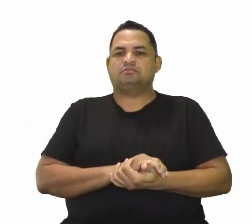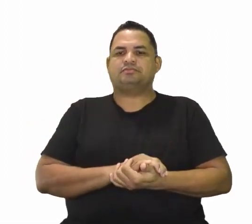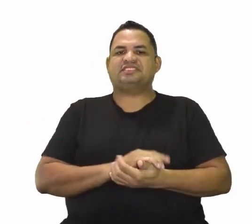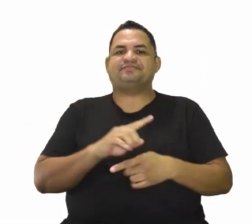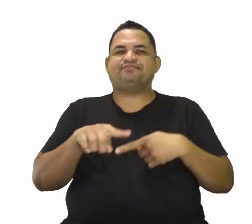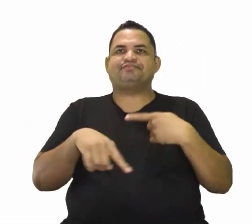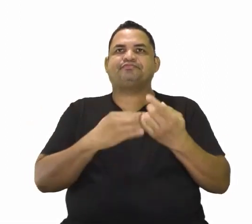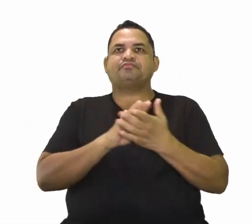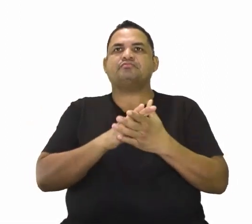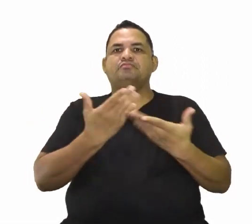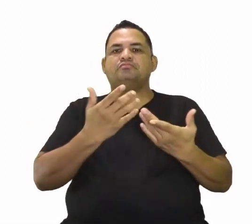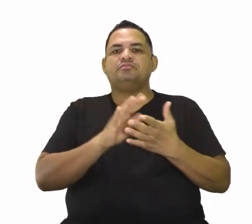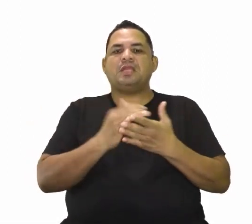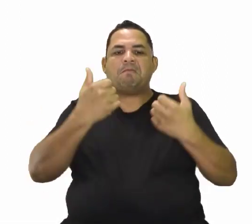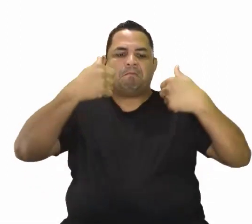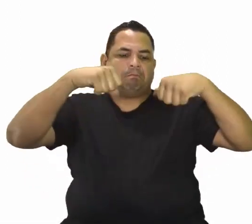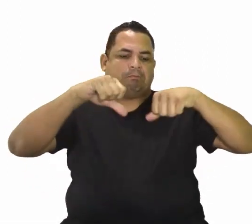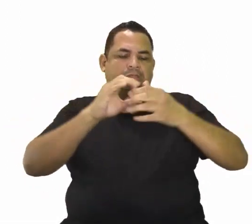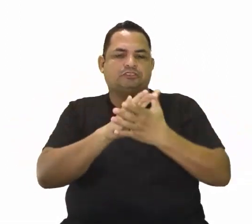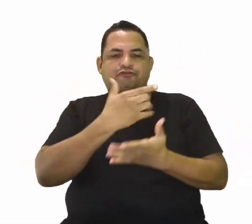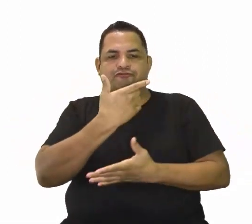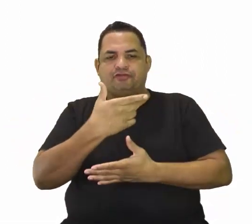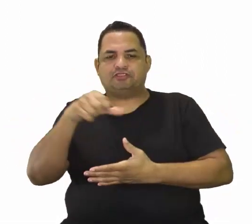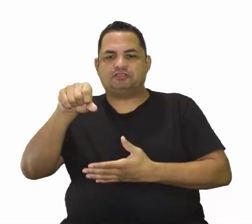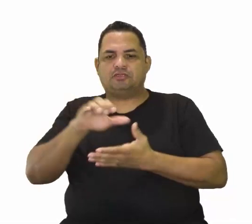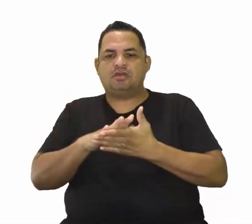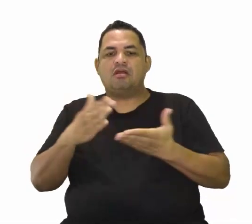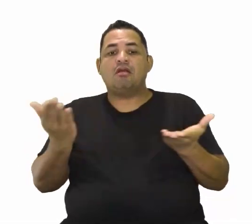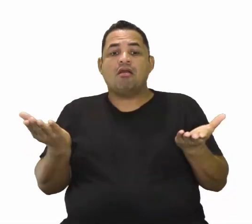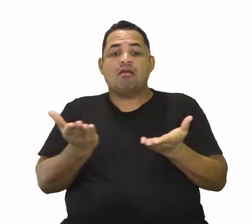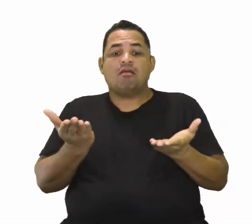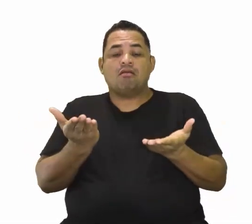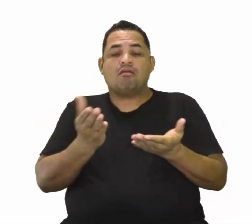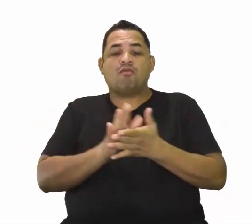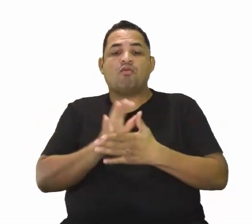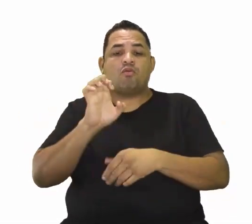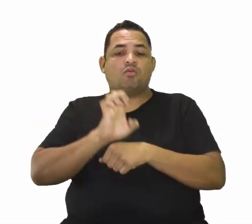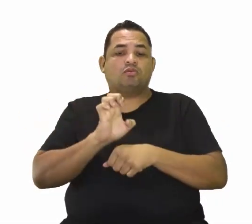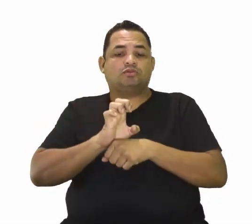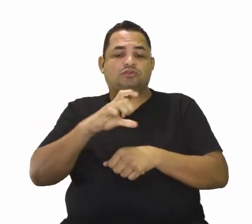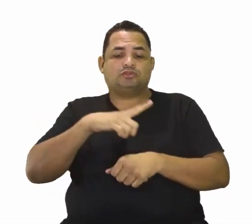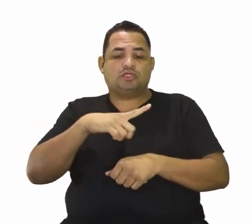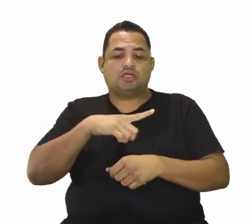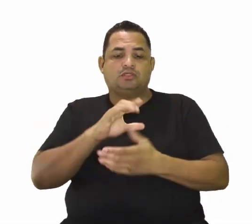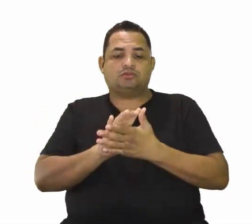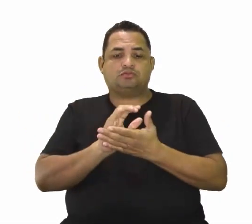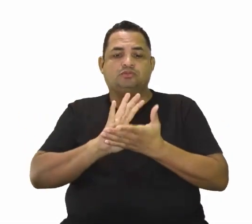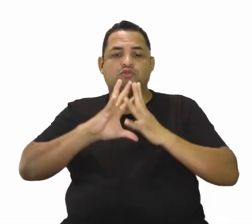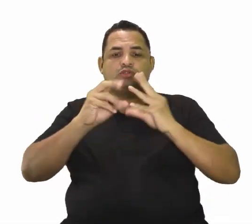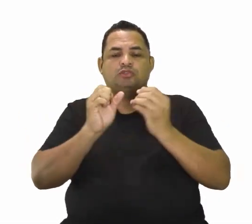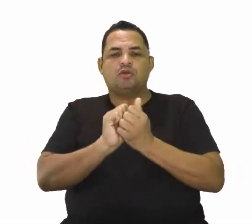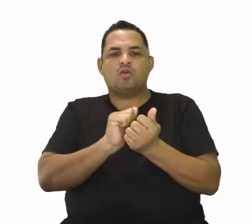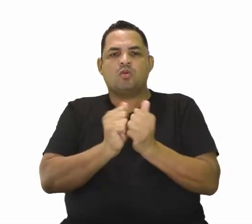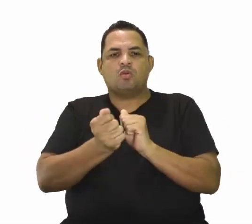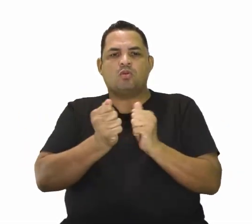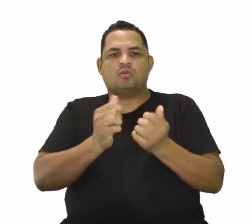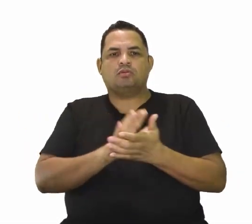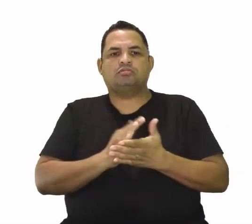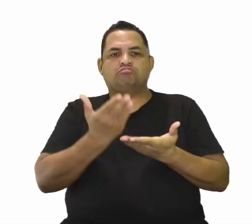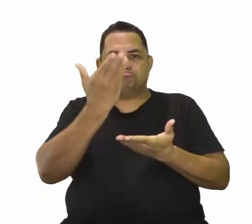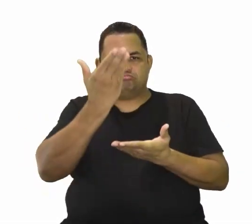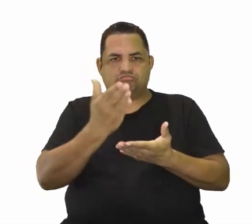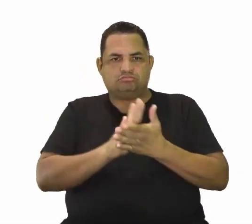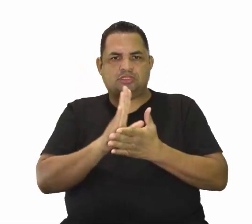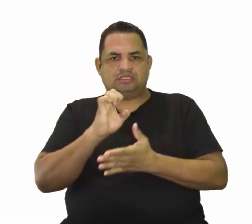crise de 29, que era uma economia liberal, agora o Estado tem esse total controle. Fechou? A